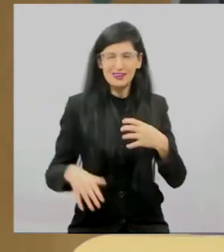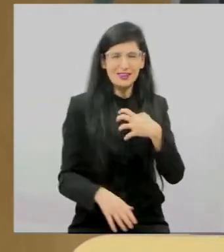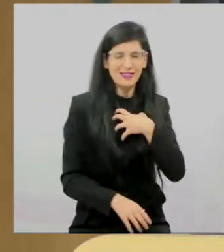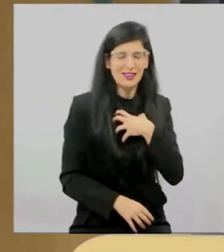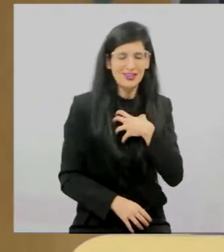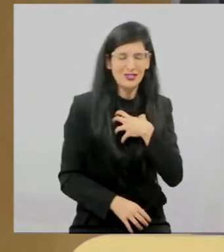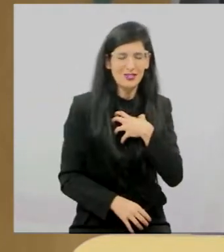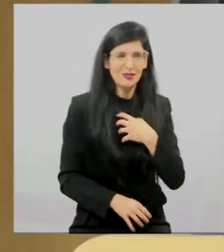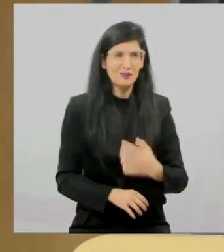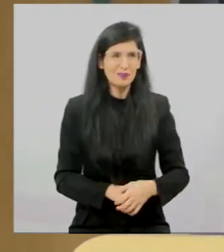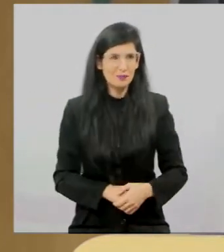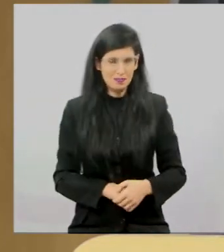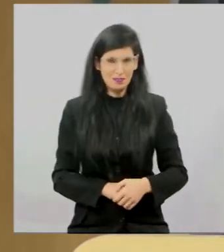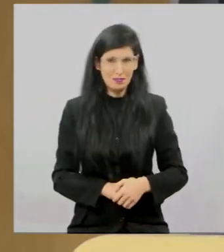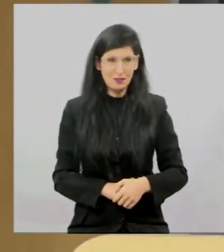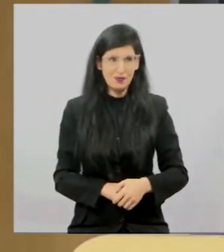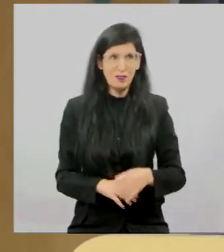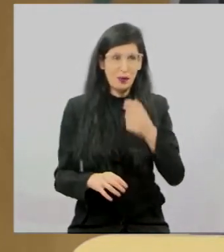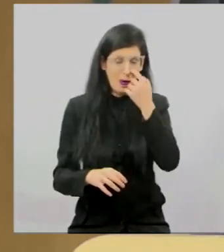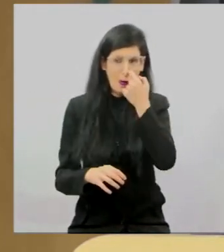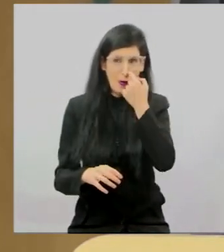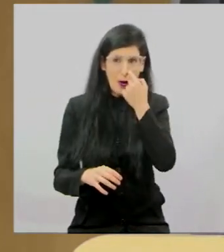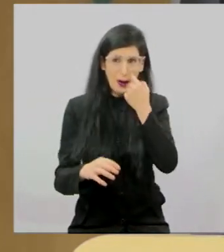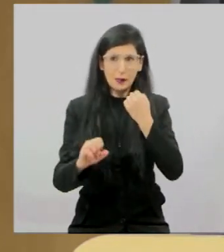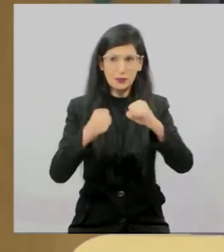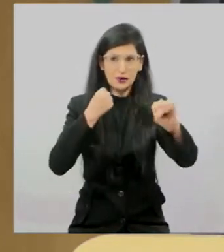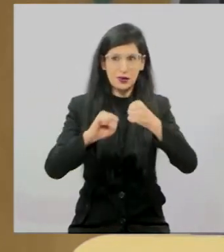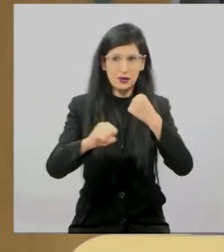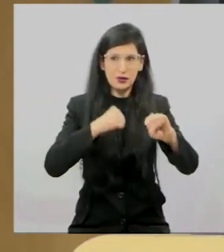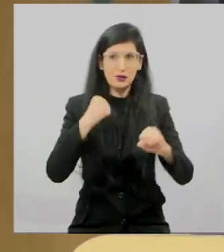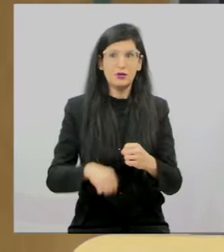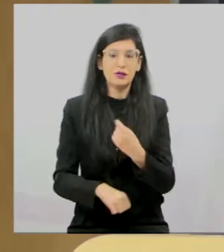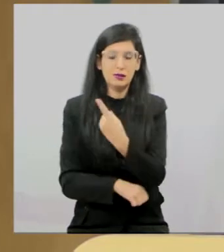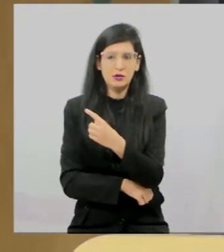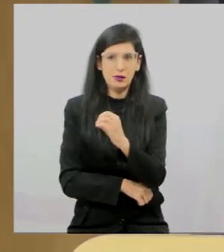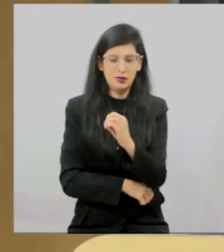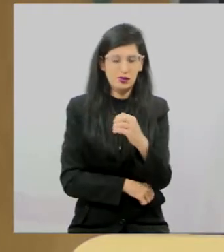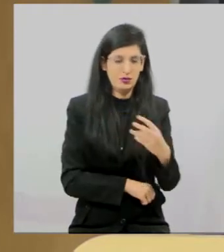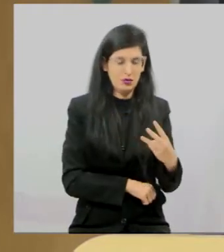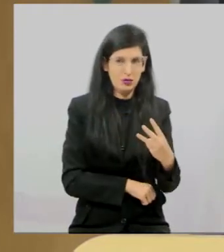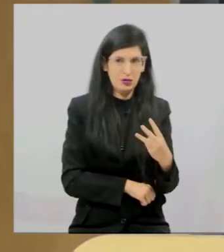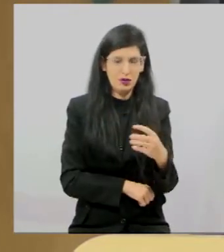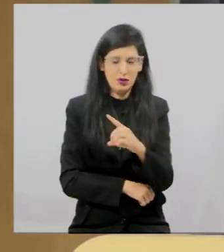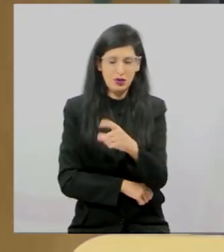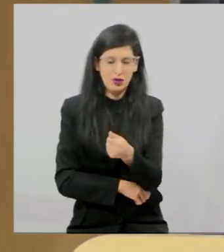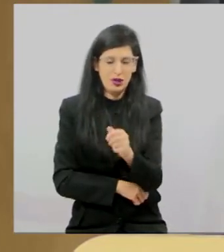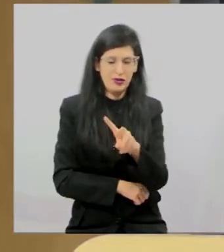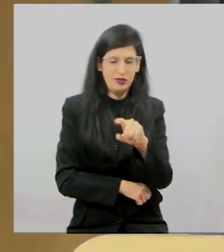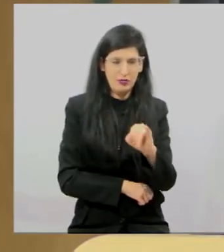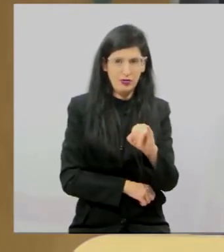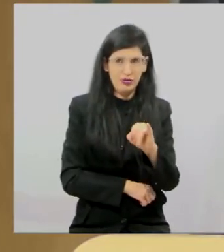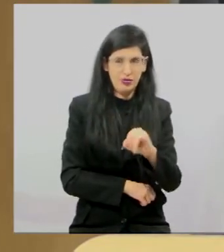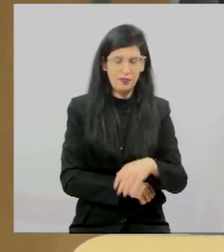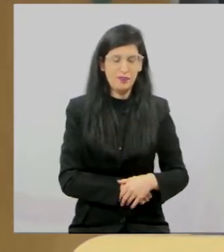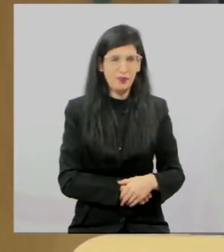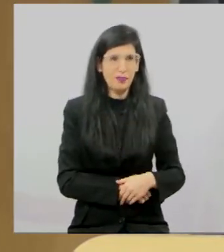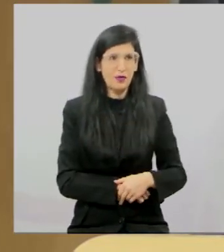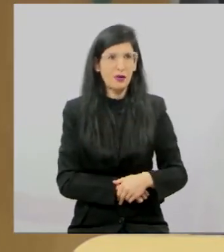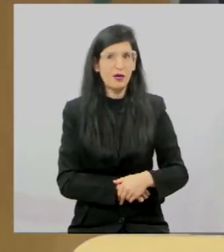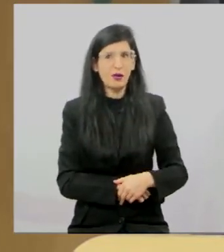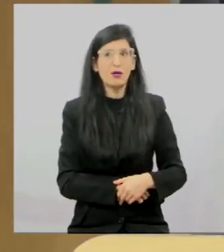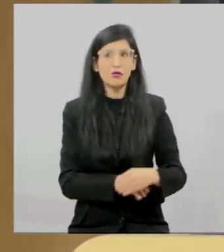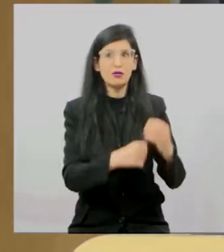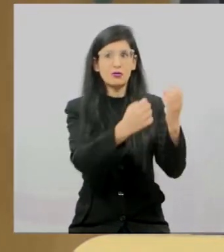minhas as palavras do salmista Davi, no Salmo 103, que diz: bendize, ó minha alma, ao